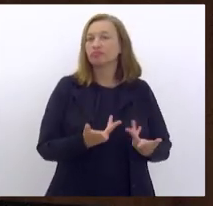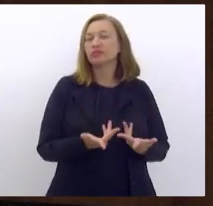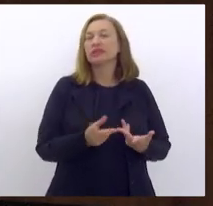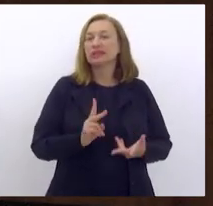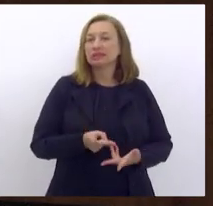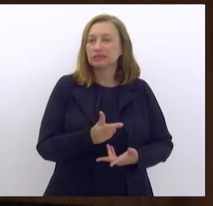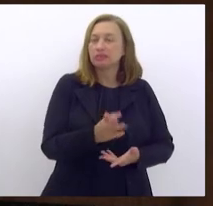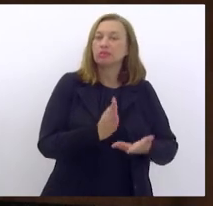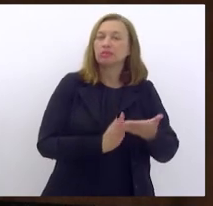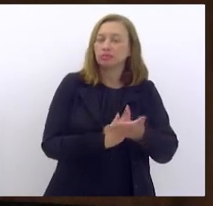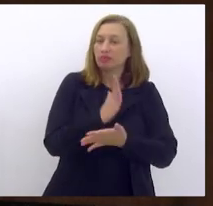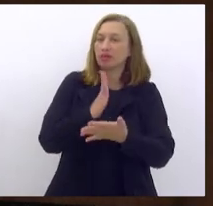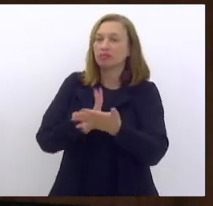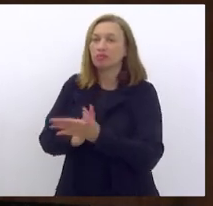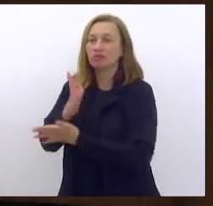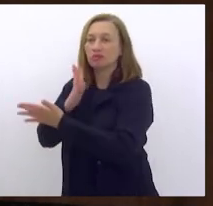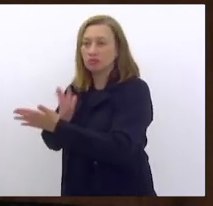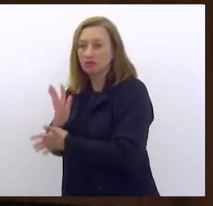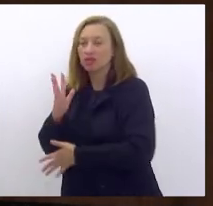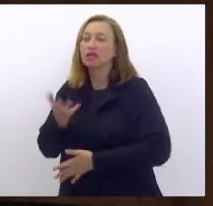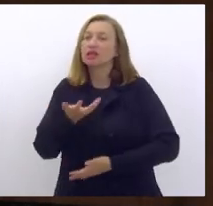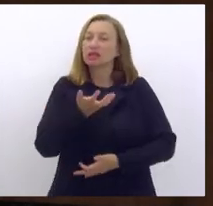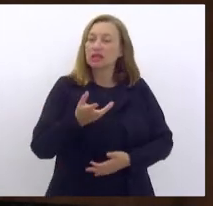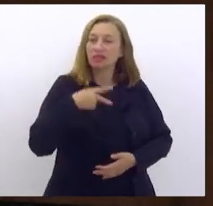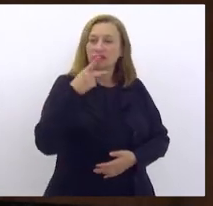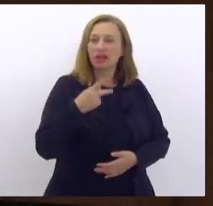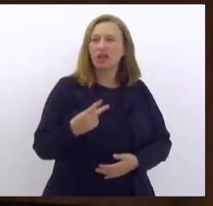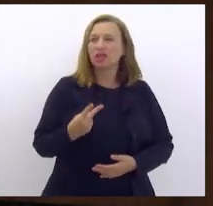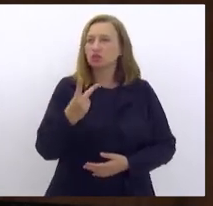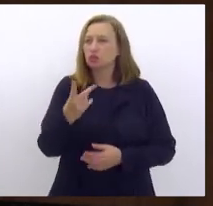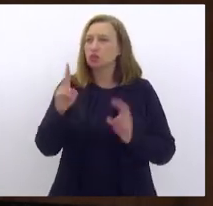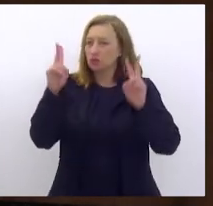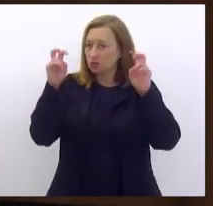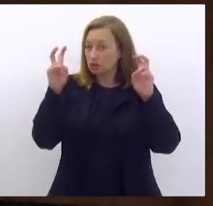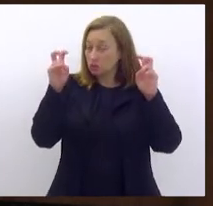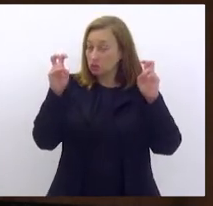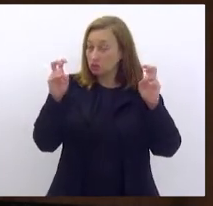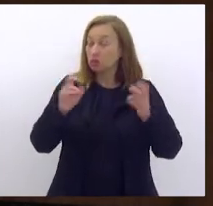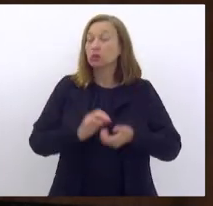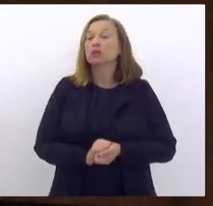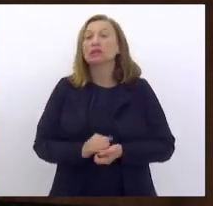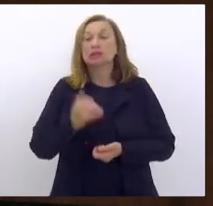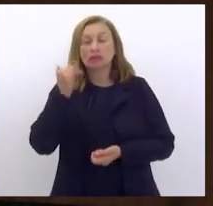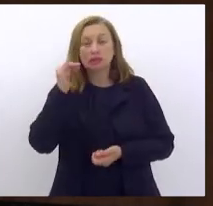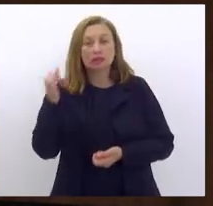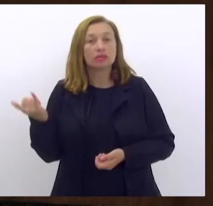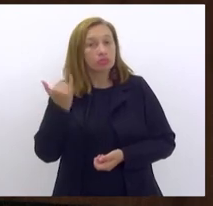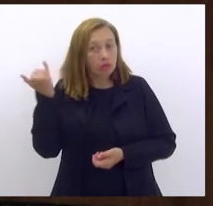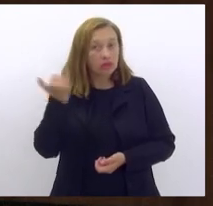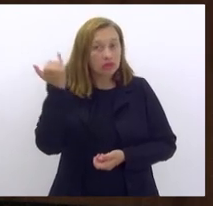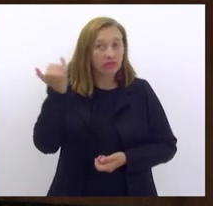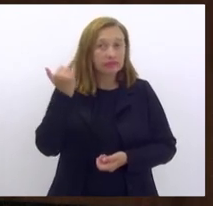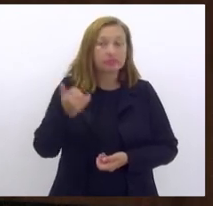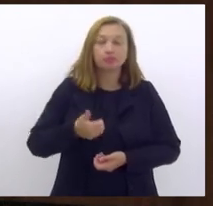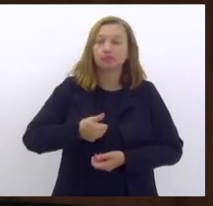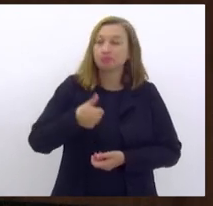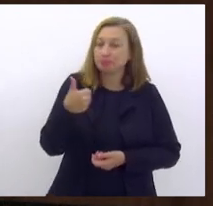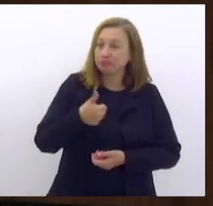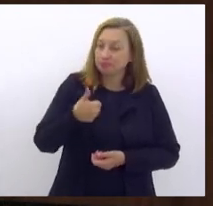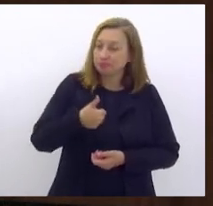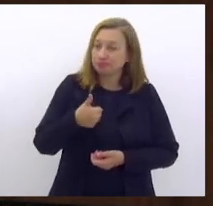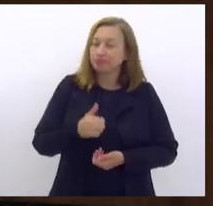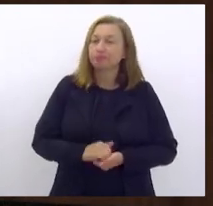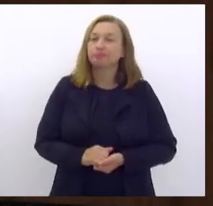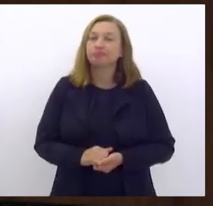parecer favorável. E queria dizer duas ou três questões que eu acho que são importantes. A primeira